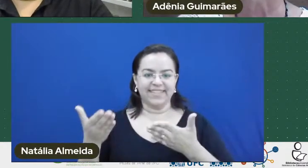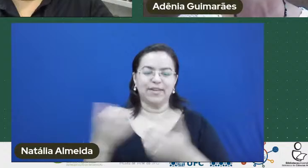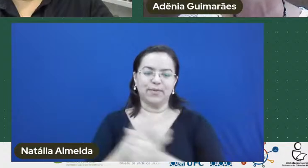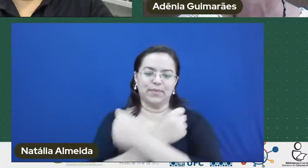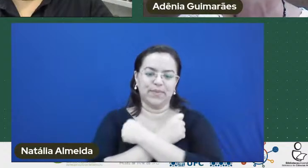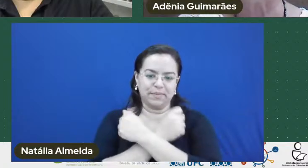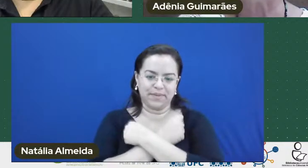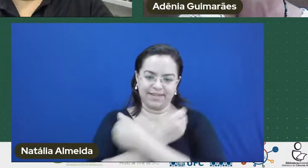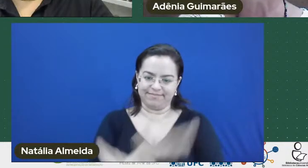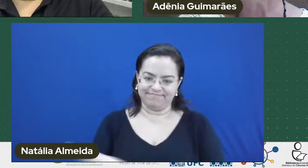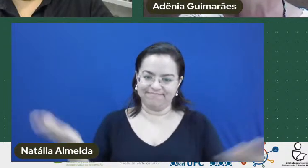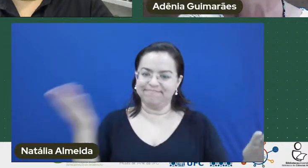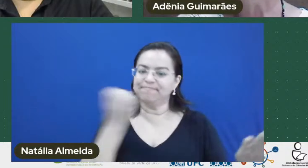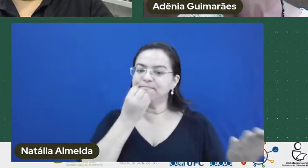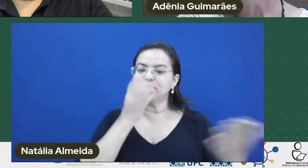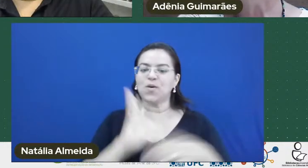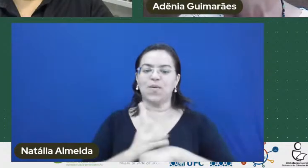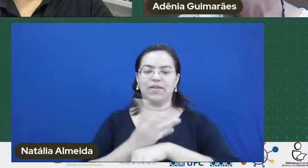todos. Bom evento.